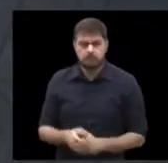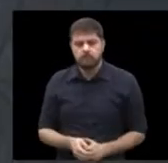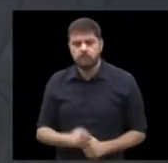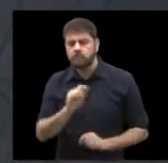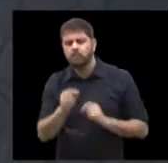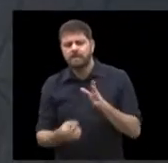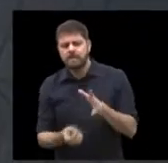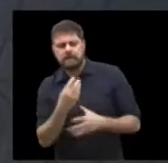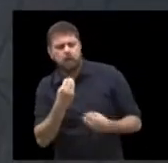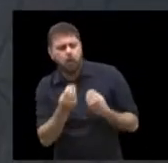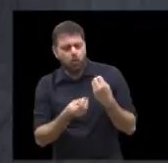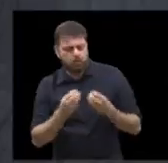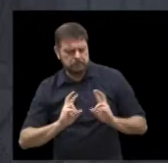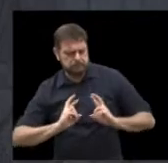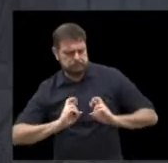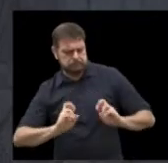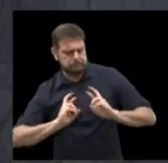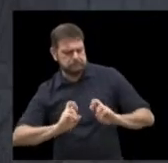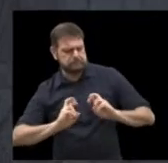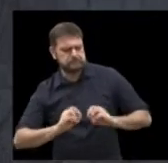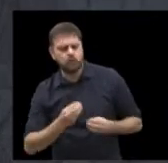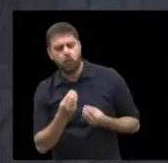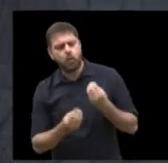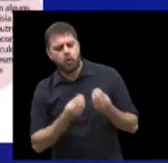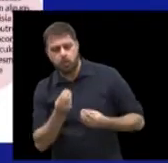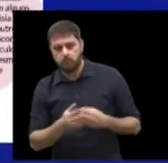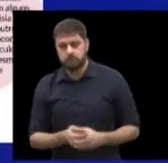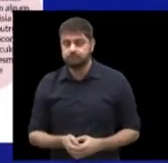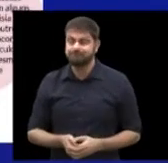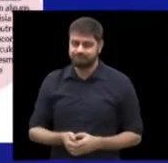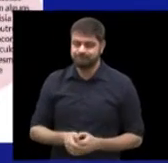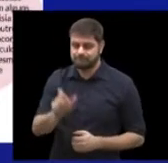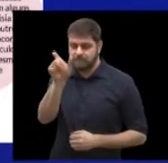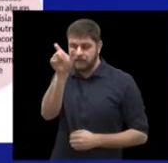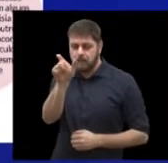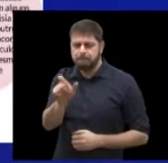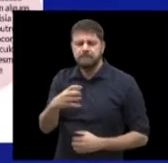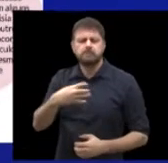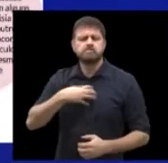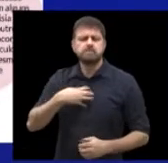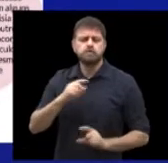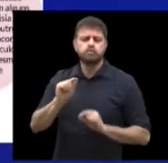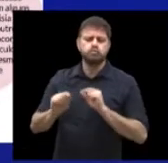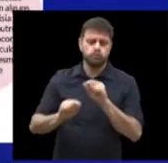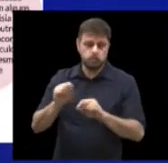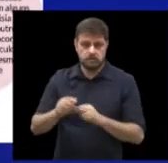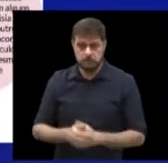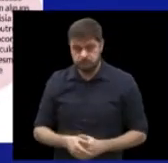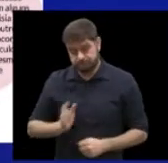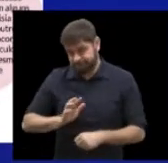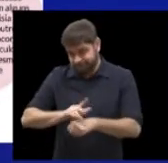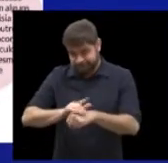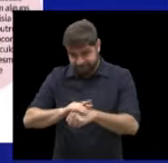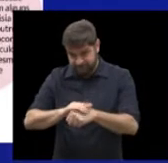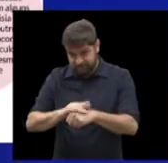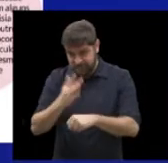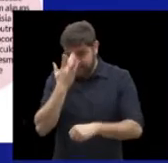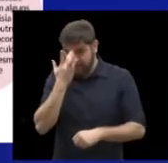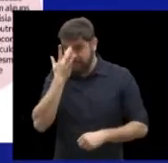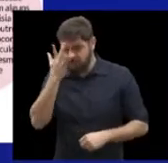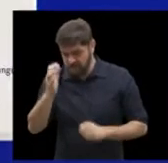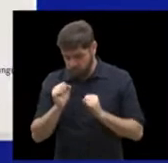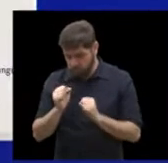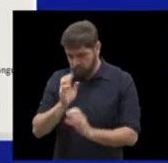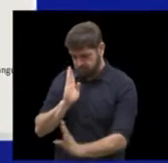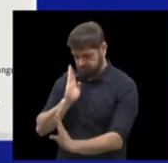que ela provoca? Bom, os sintomas, eles são, como toda doença, às vezes é muito fácil de